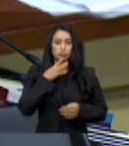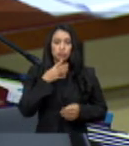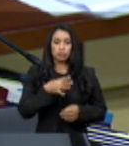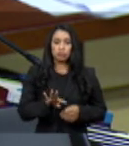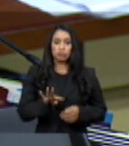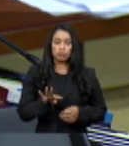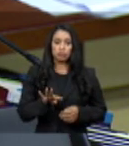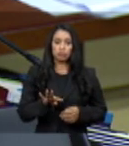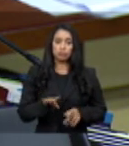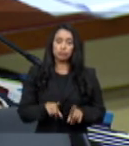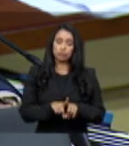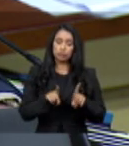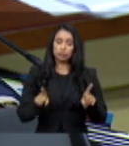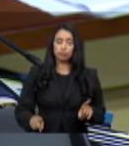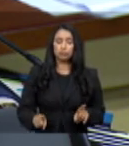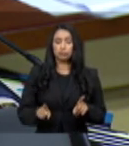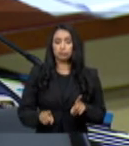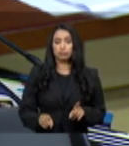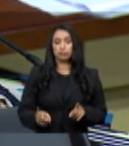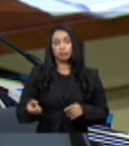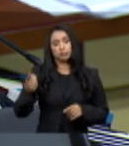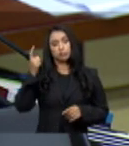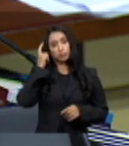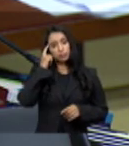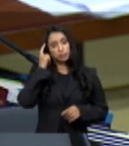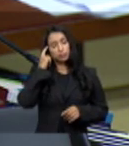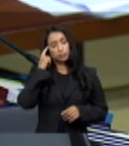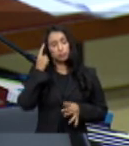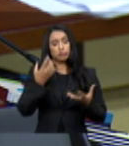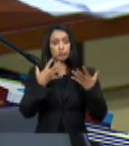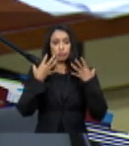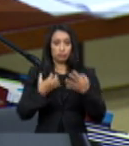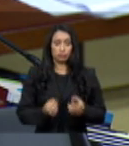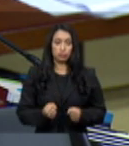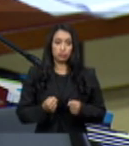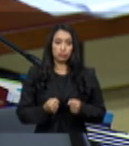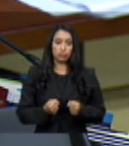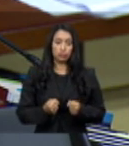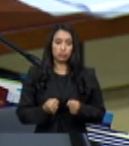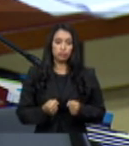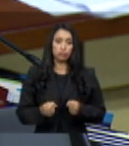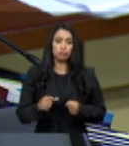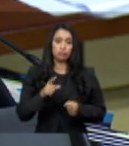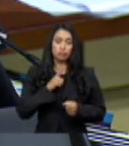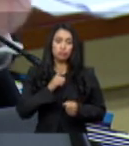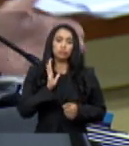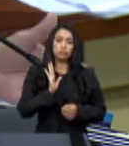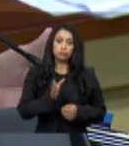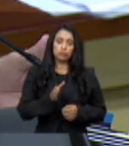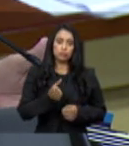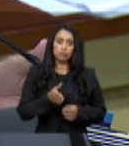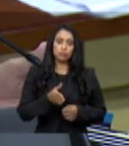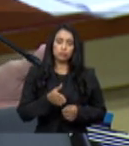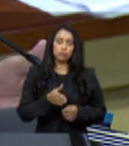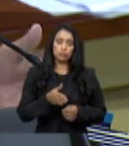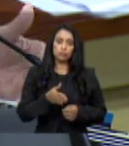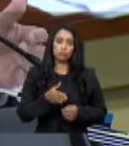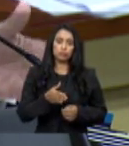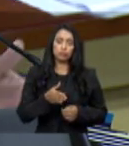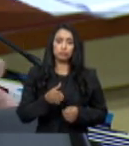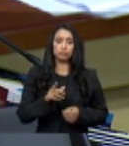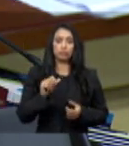conhecimento mas considero que esta providência reforge ao âmbito já demarcado